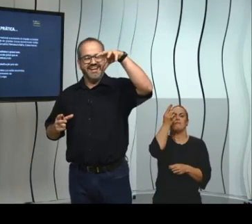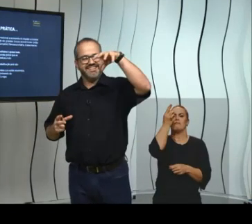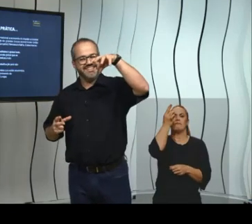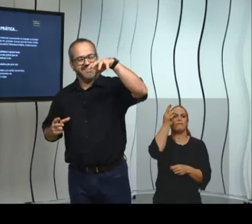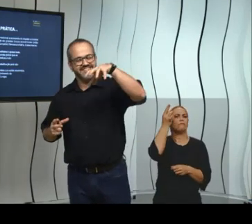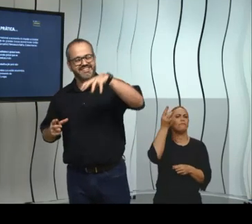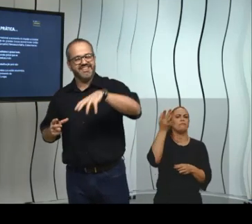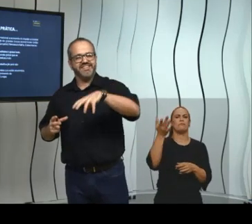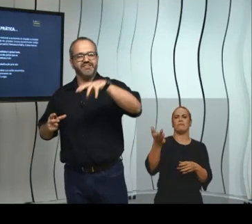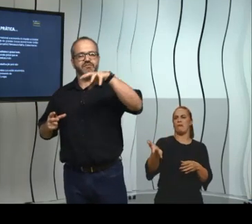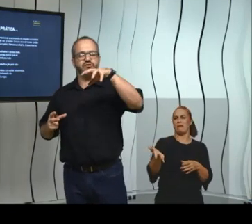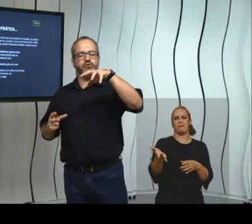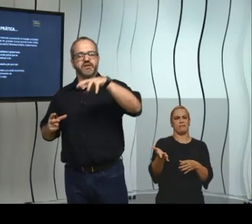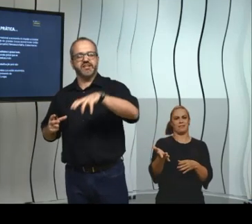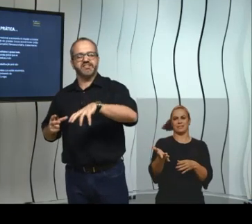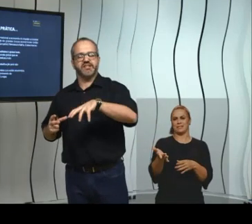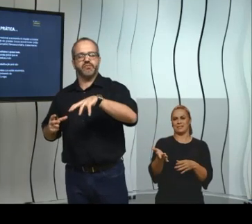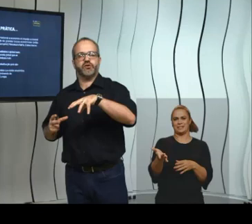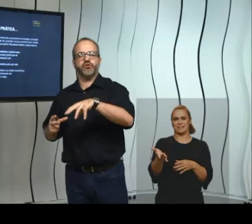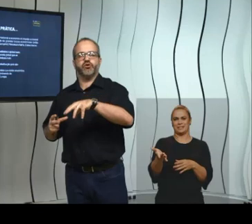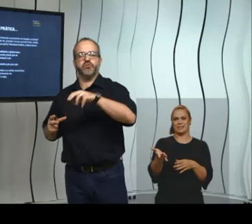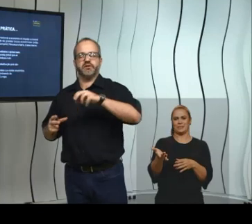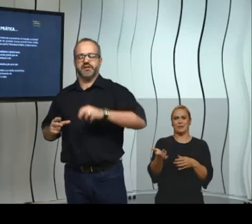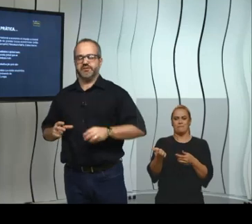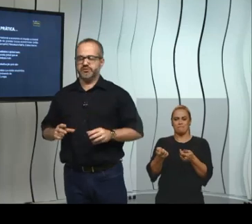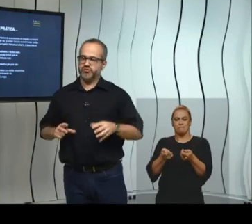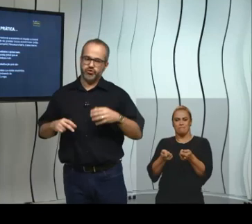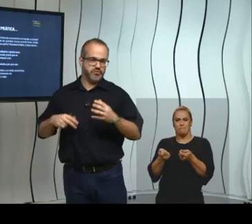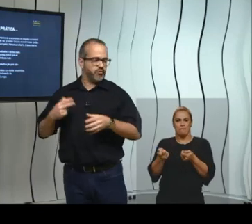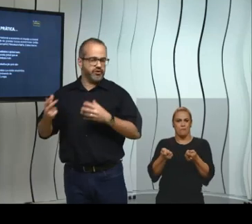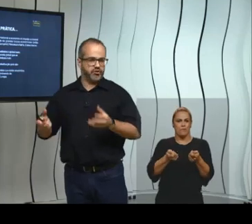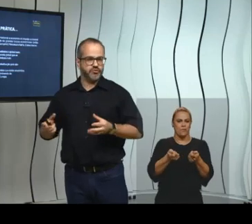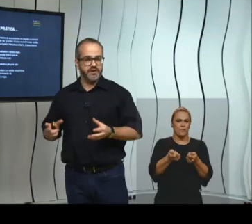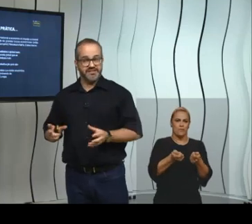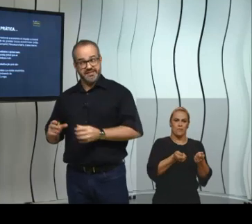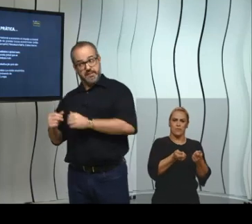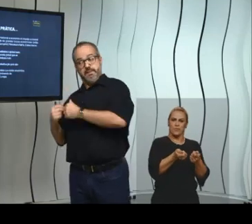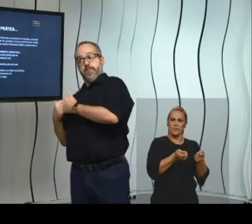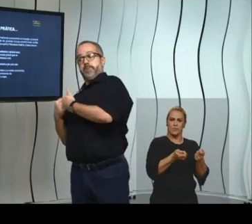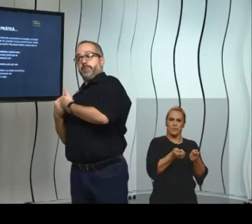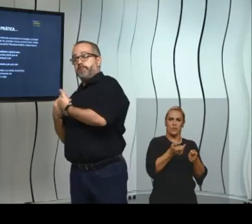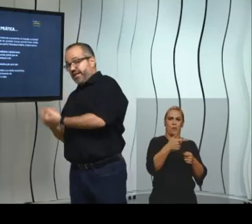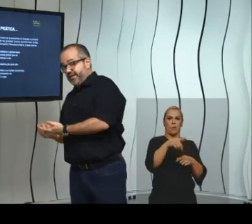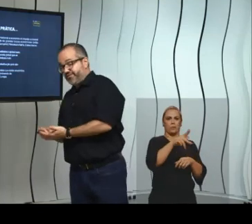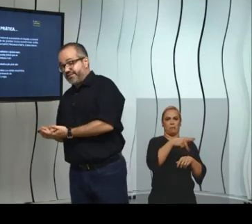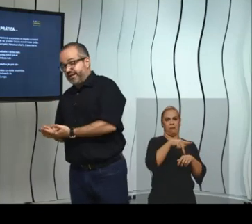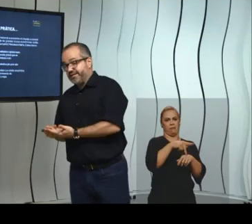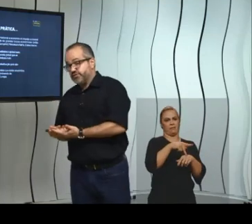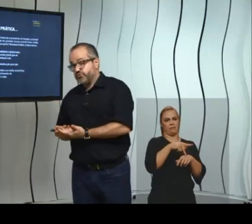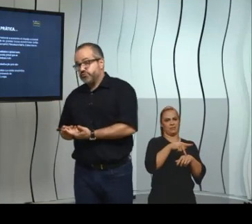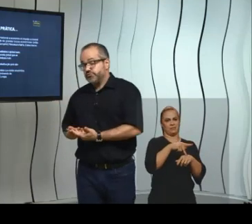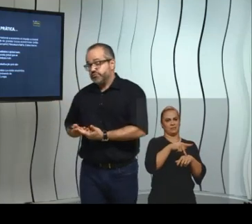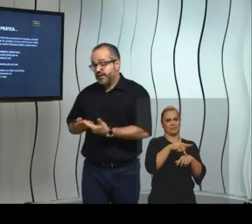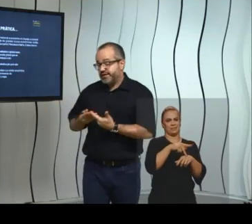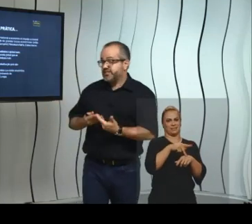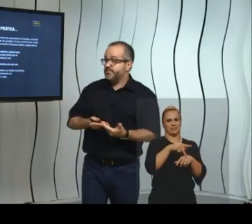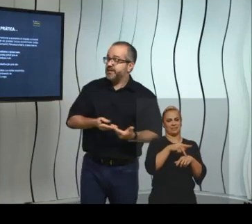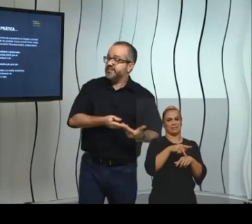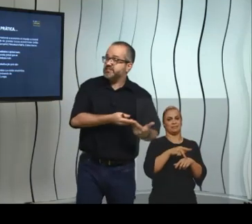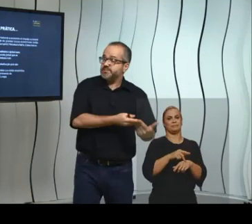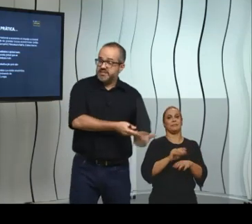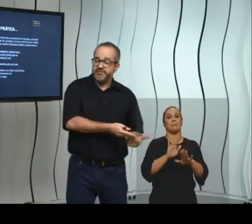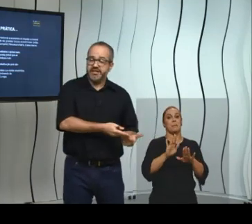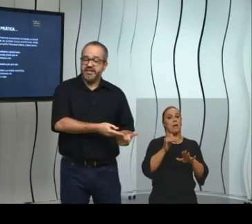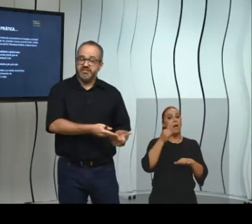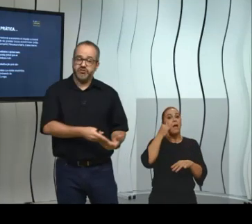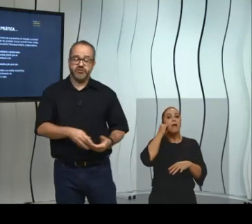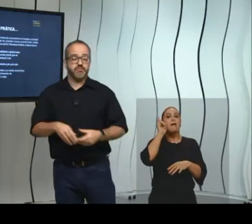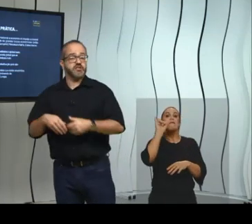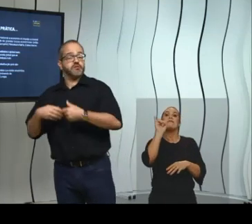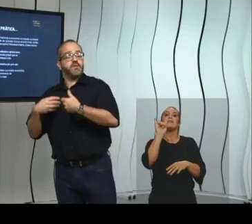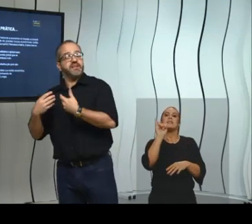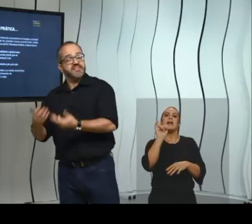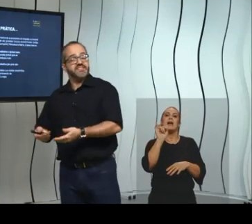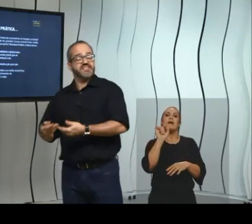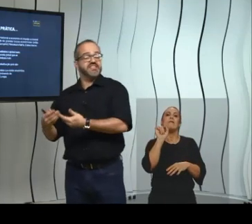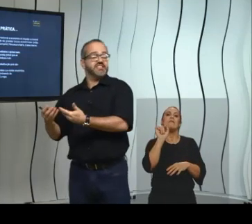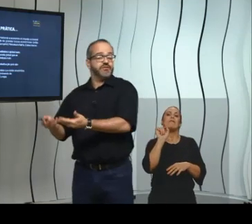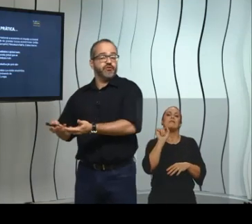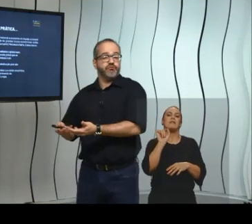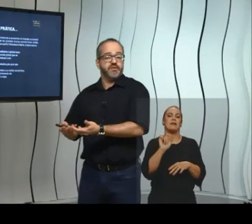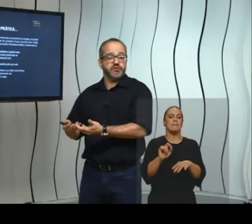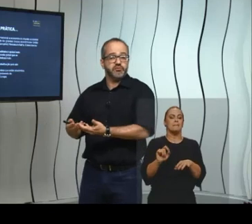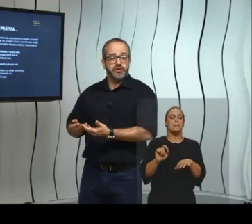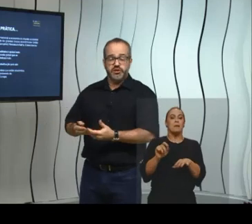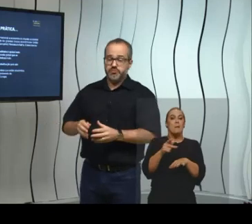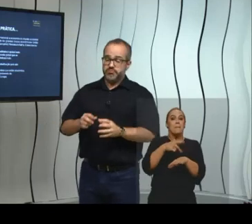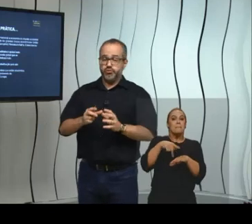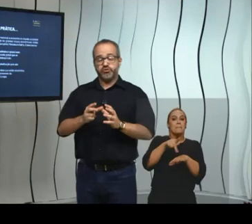exercer uma dominação econômica sobre qualquer outro país. Para evitar isso, aqueles países mais frágeis, os chamados países